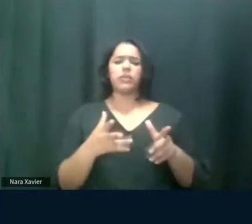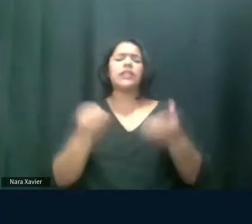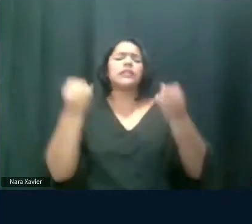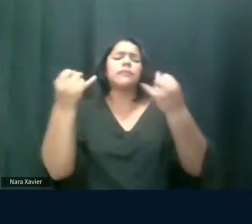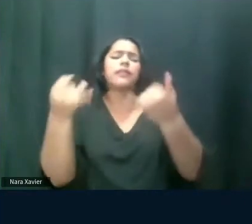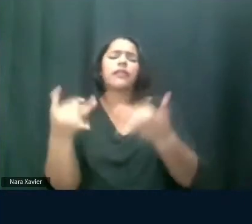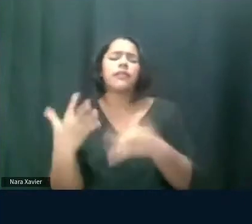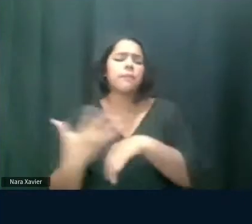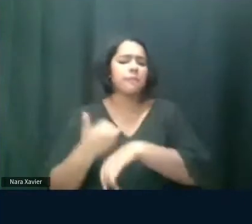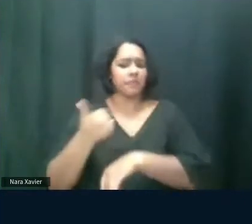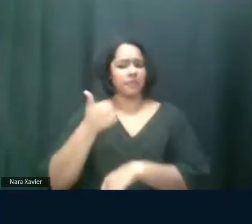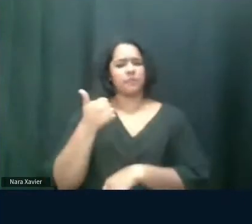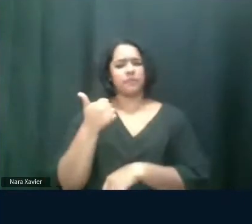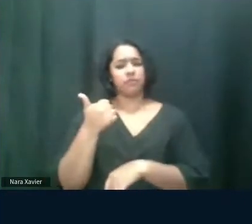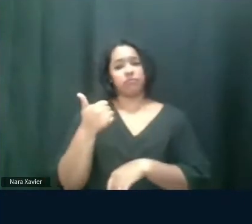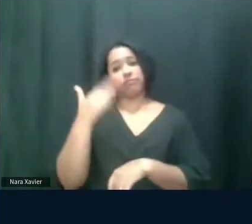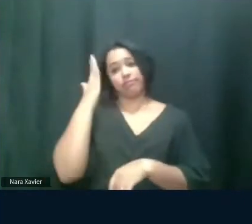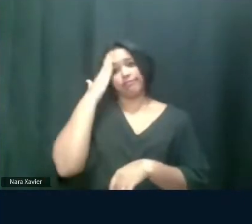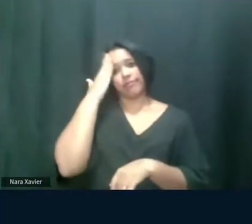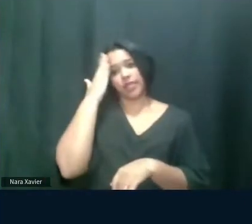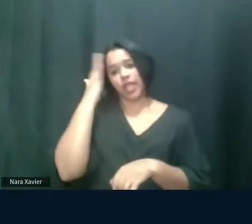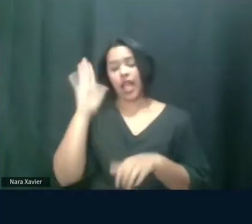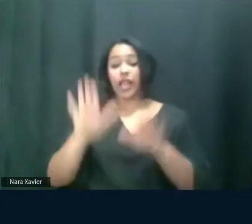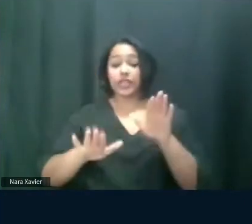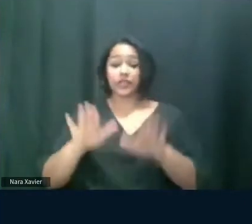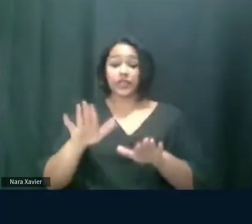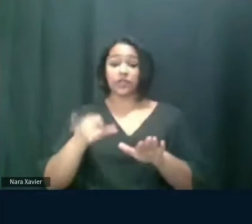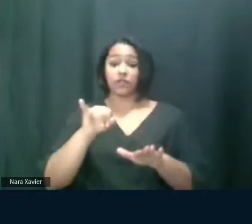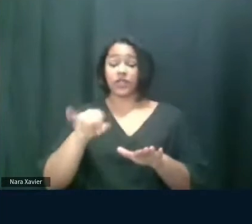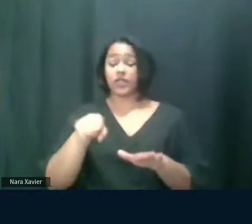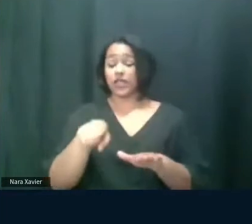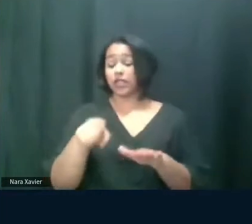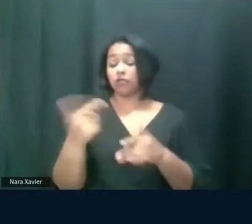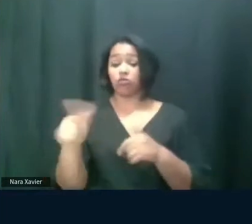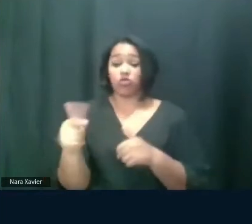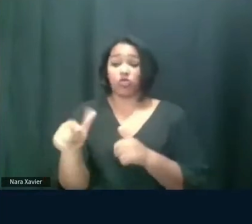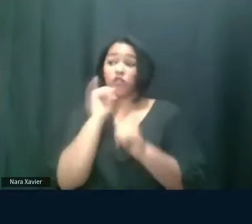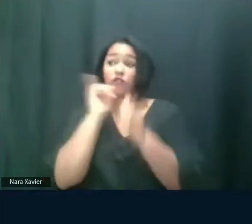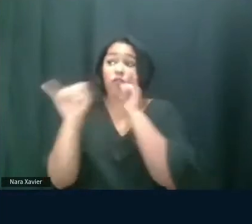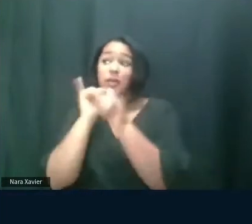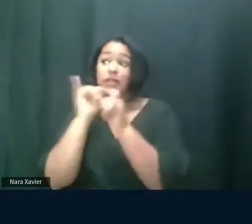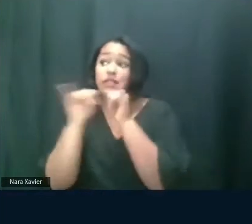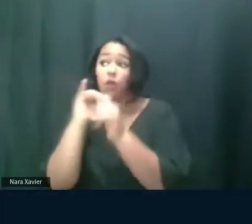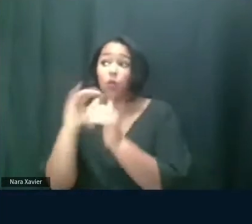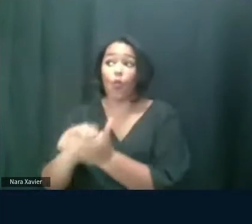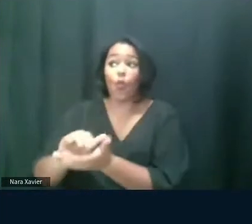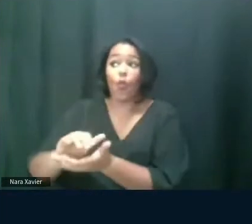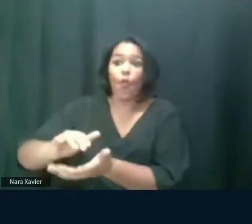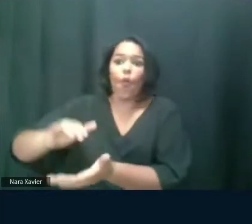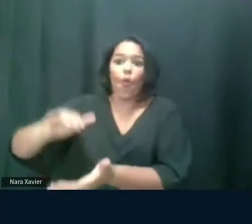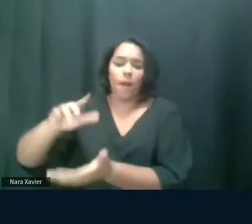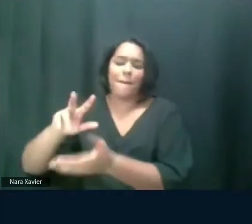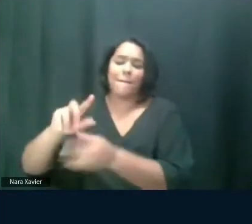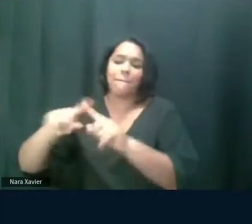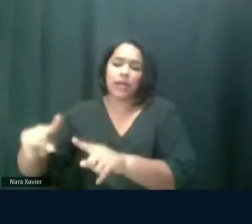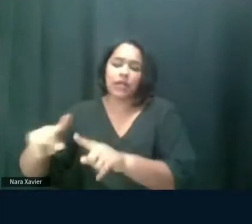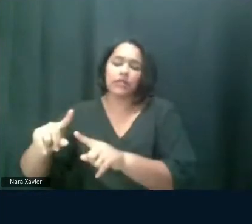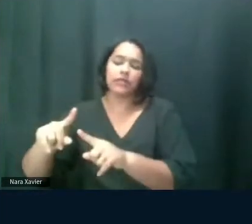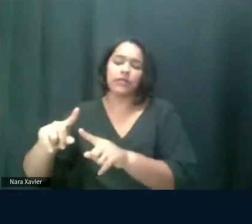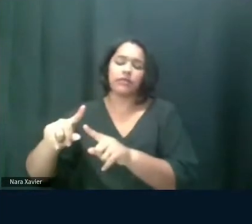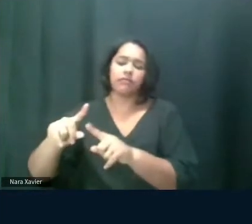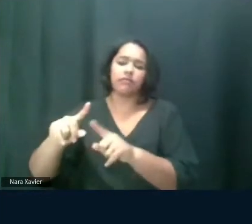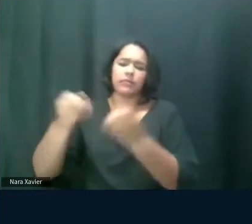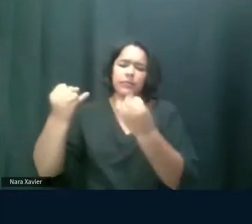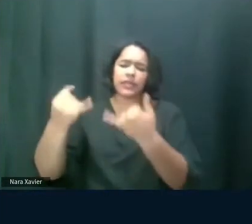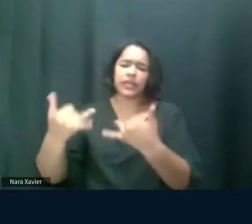claro que eu sei que você não tinha dados suficientes para ter uma abordagem mais aprofundada, mas um pouquinho melhor dos aspectos